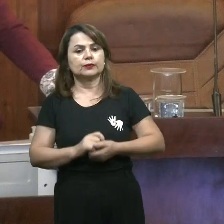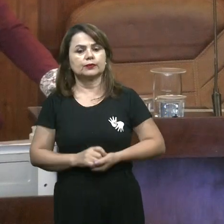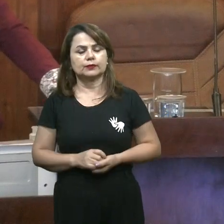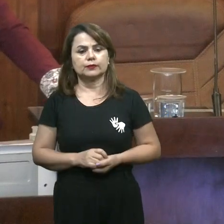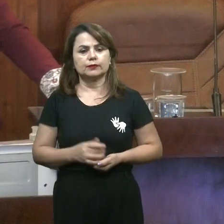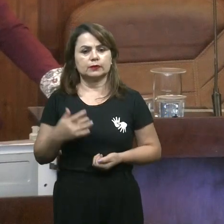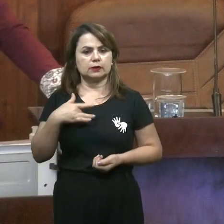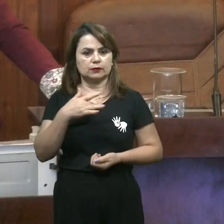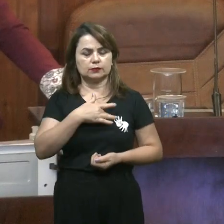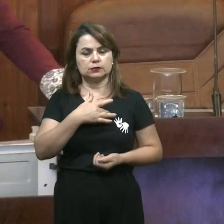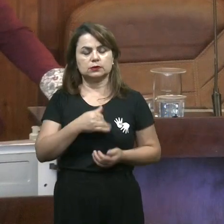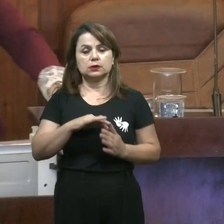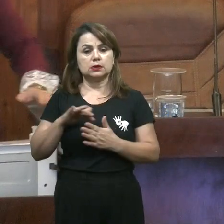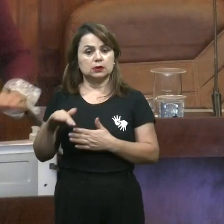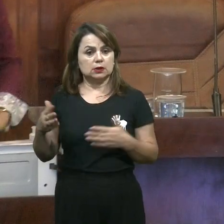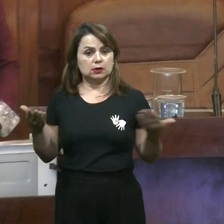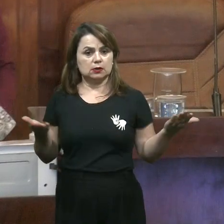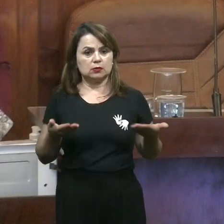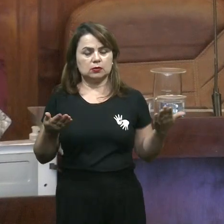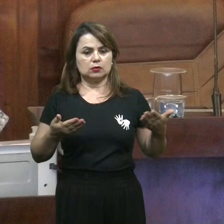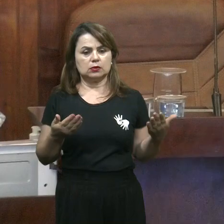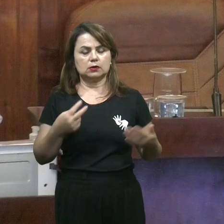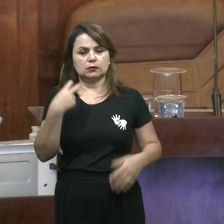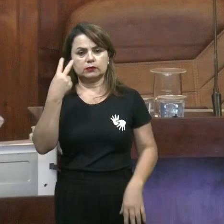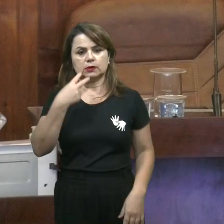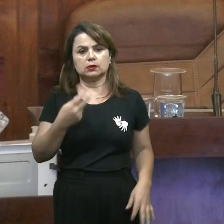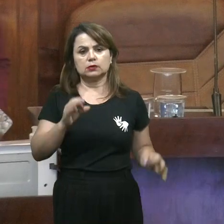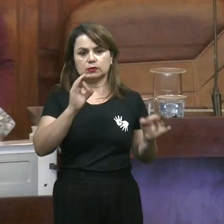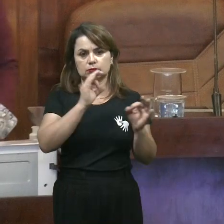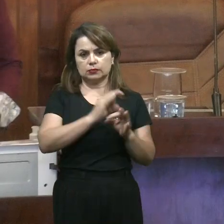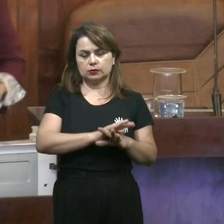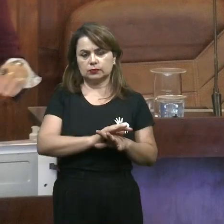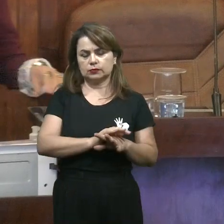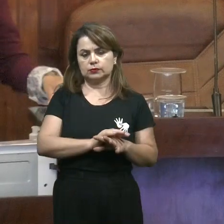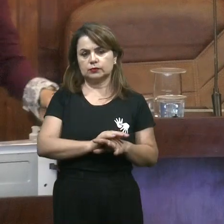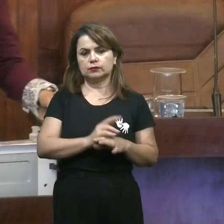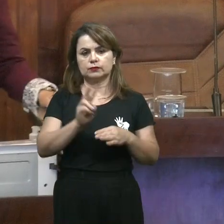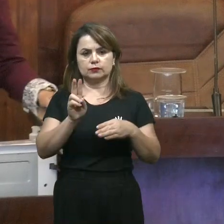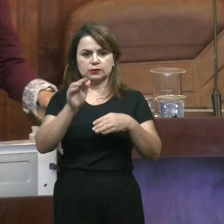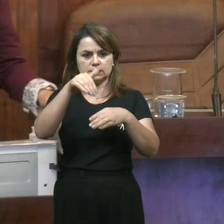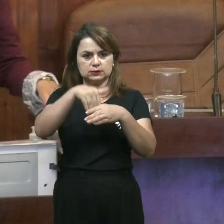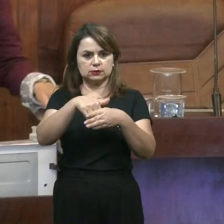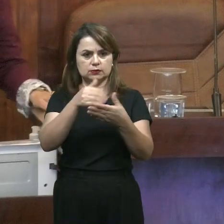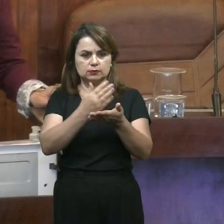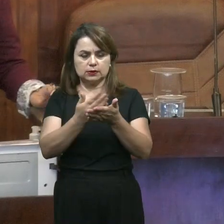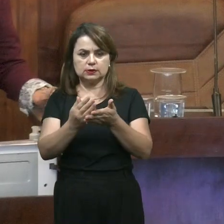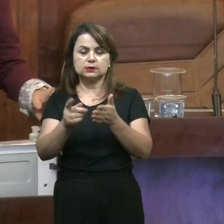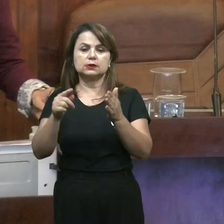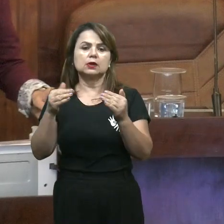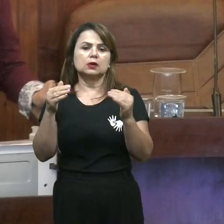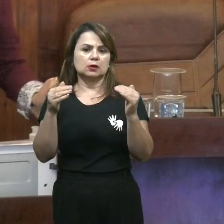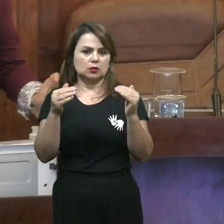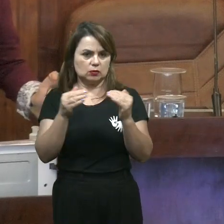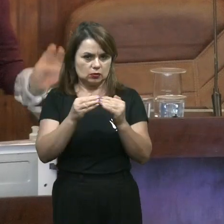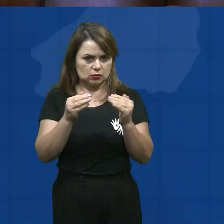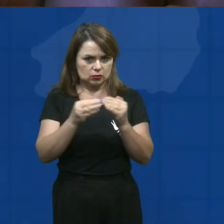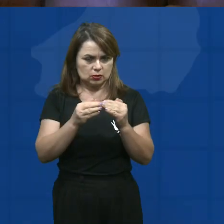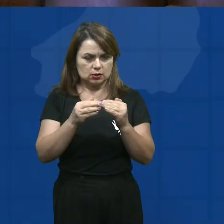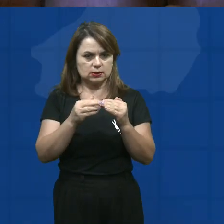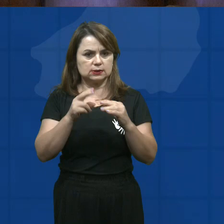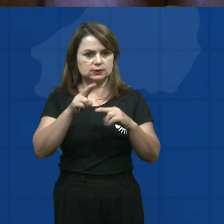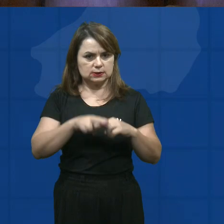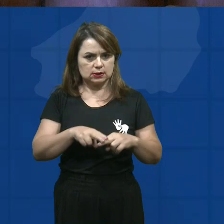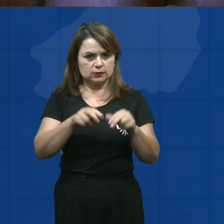discussão requerimento não havendo vereadores inscritos passaremos a votação vereadores estiveram de acordo permanece como se encontram